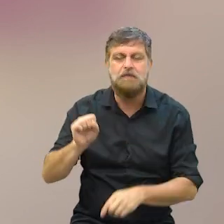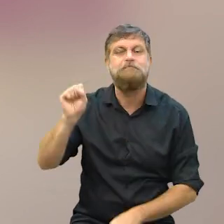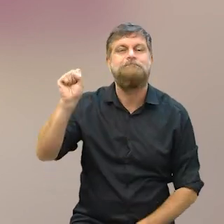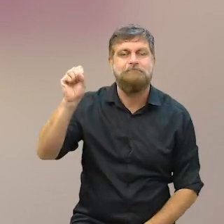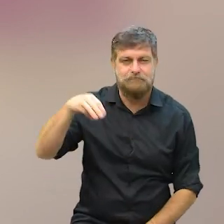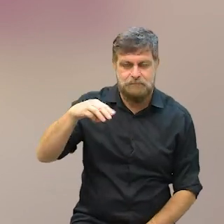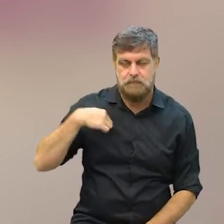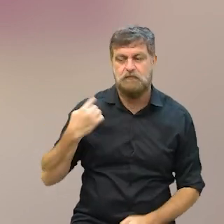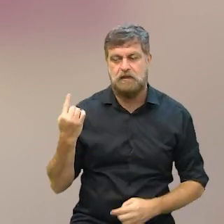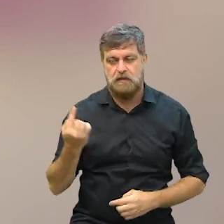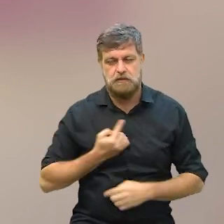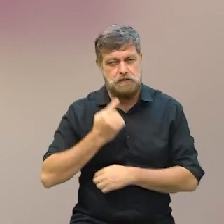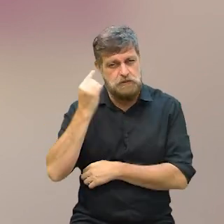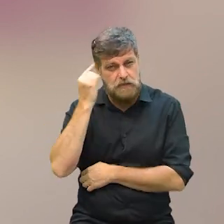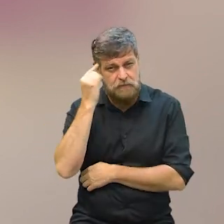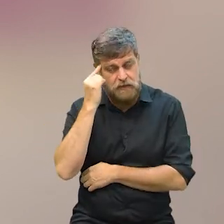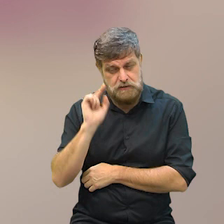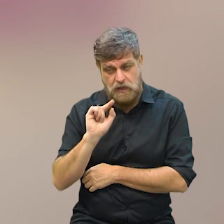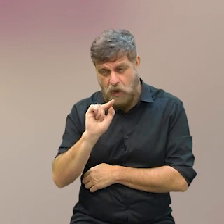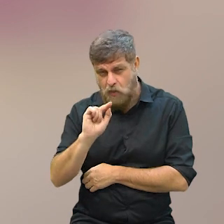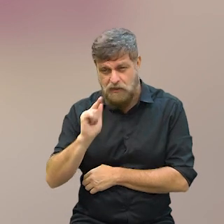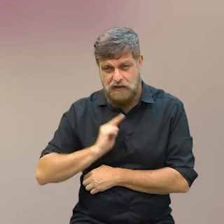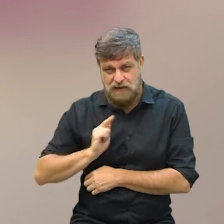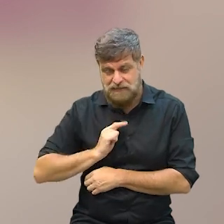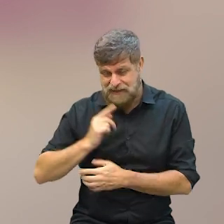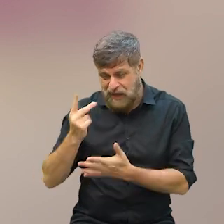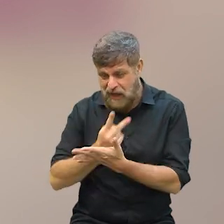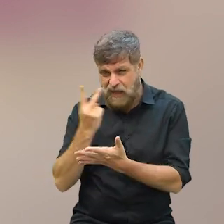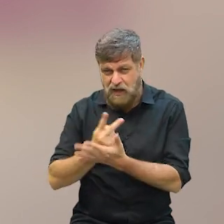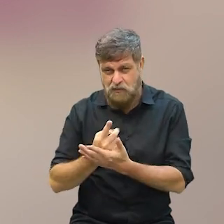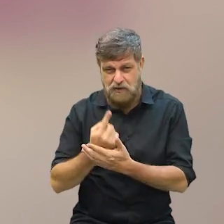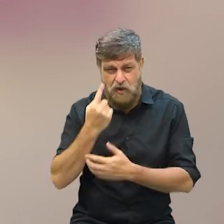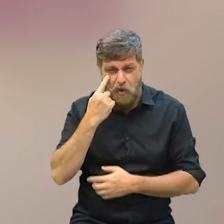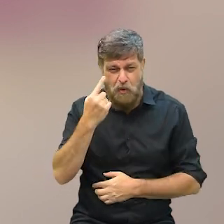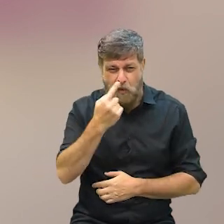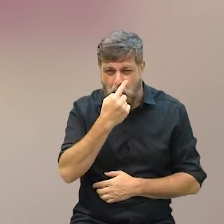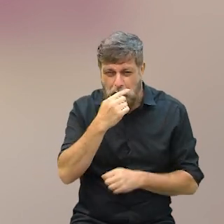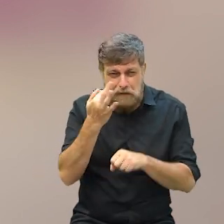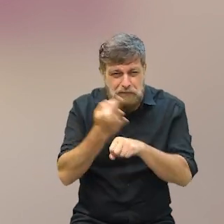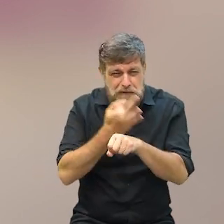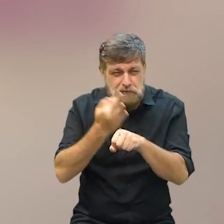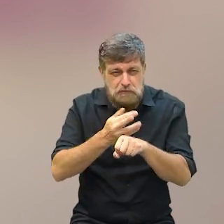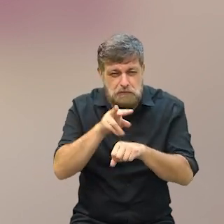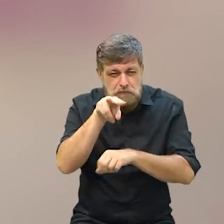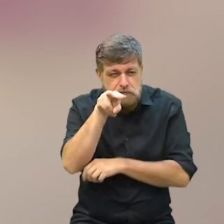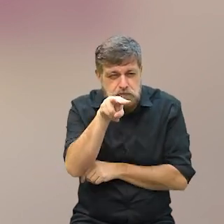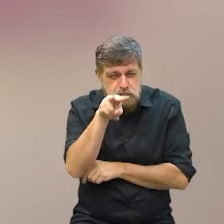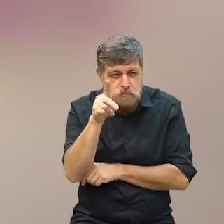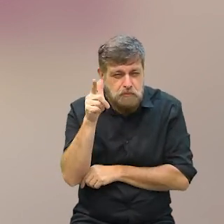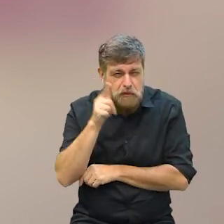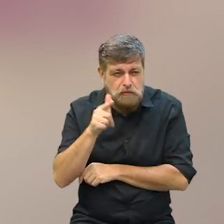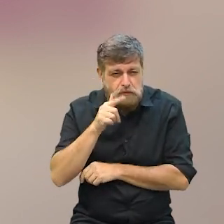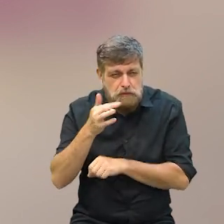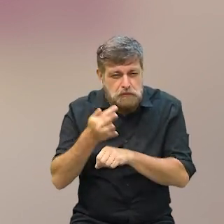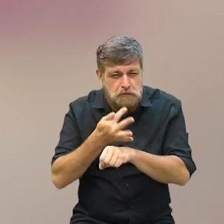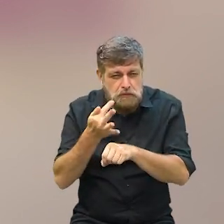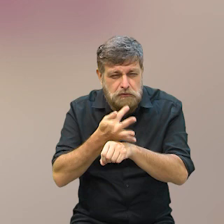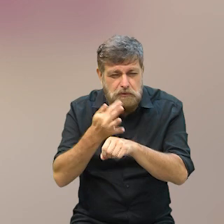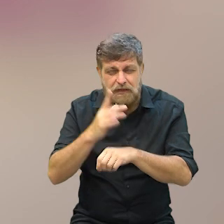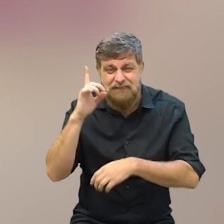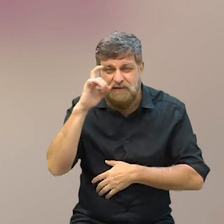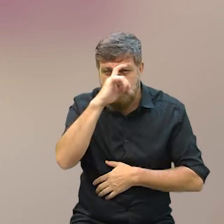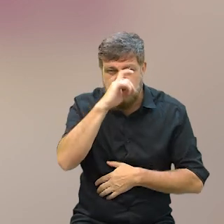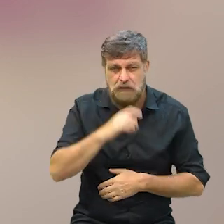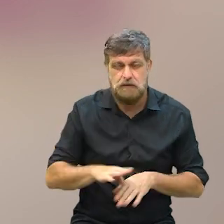sim, aí sim a gente pensa muito se não é um erro refrativo que está tendo um esforço na visão.